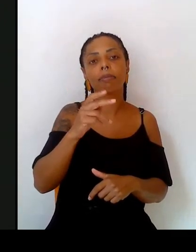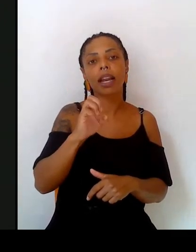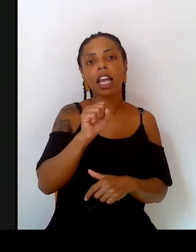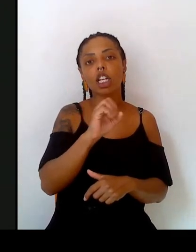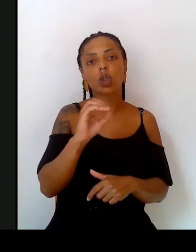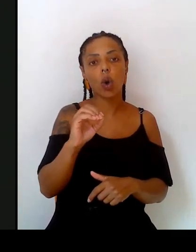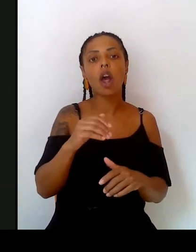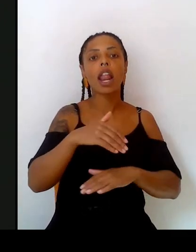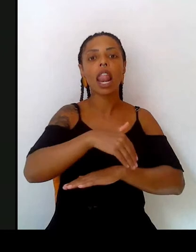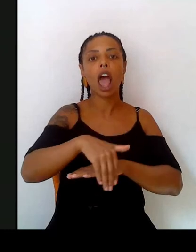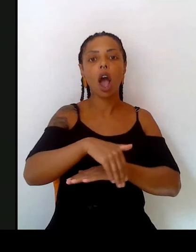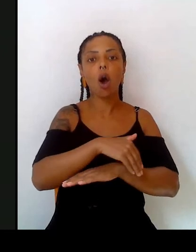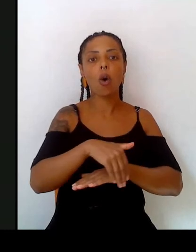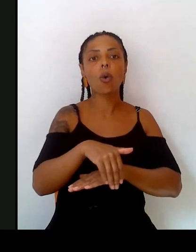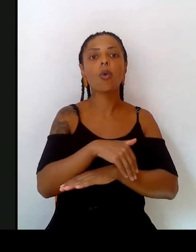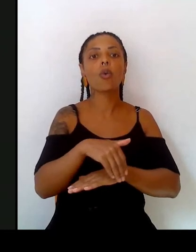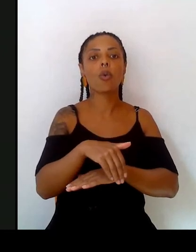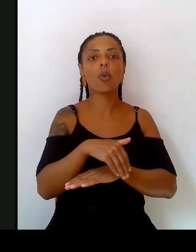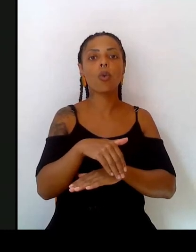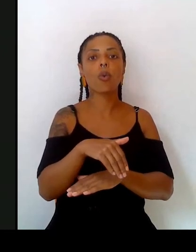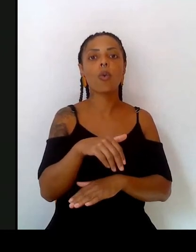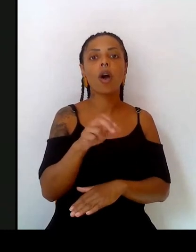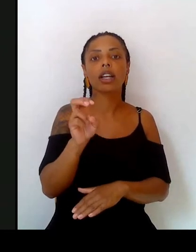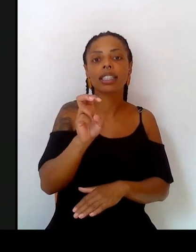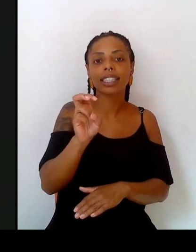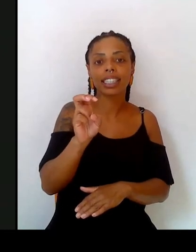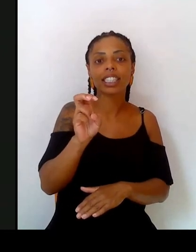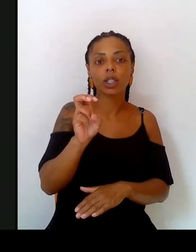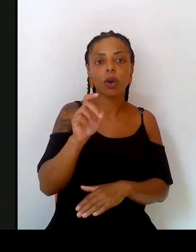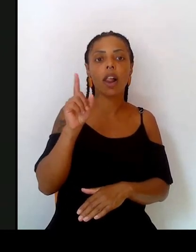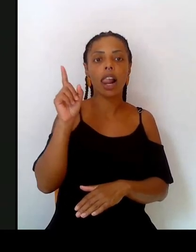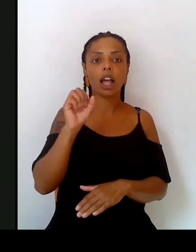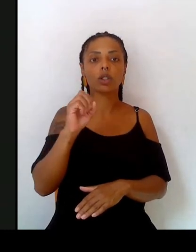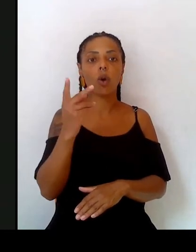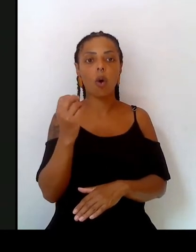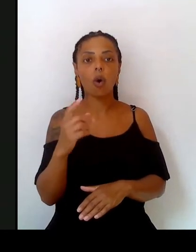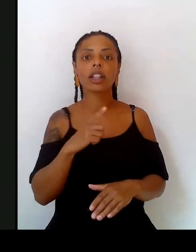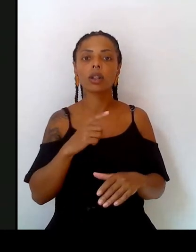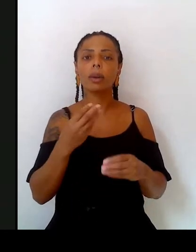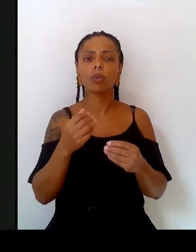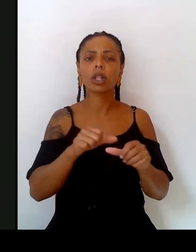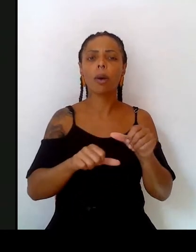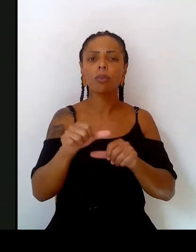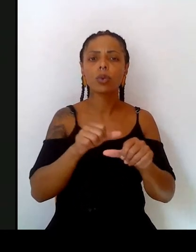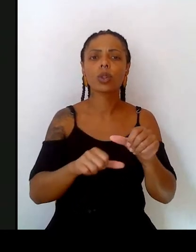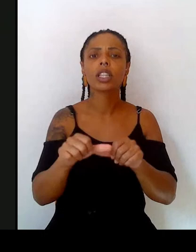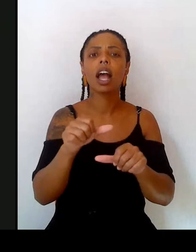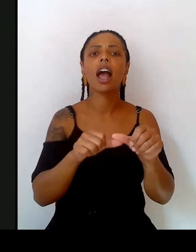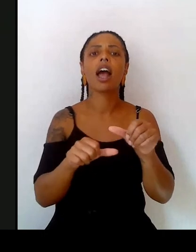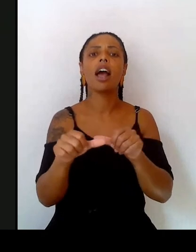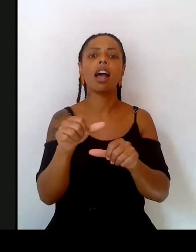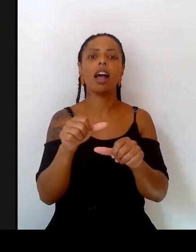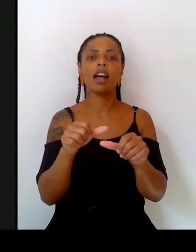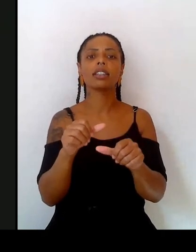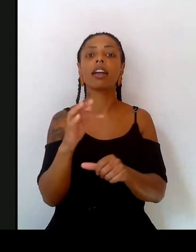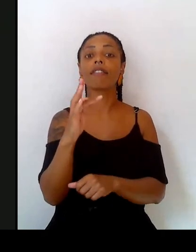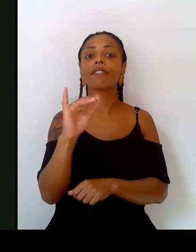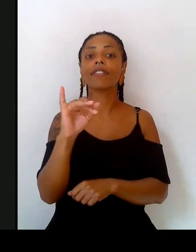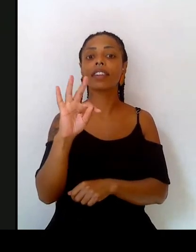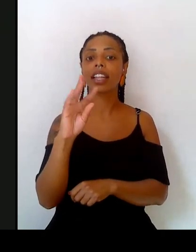de muitas mudanças sociais políticas econômicas e Londres encolhe porque ficou para trás